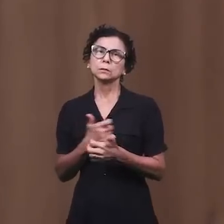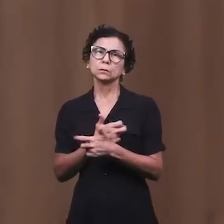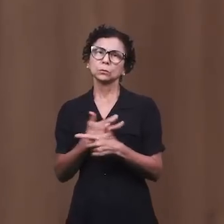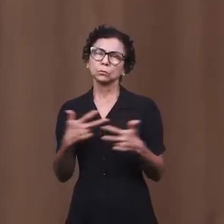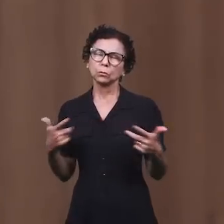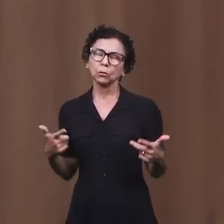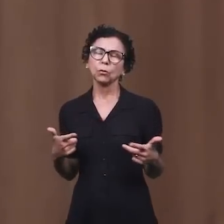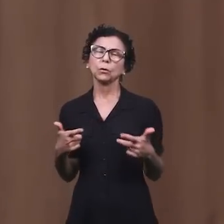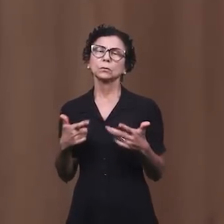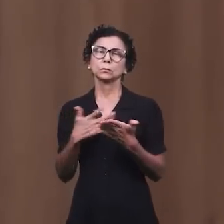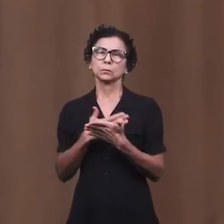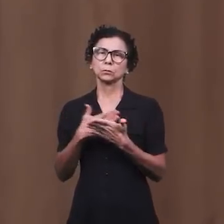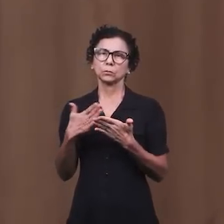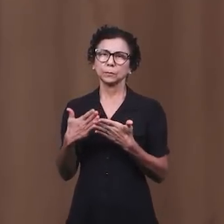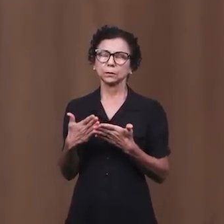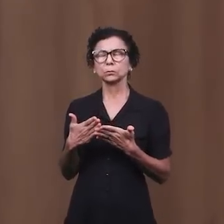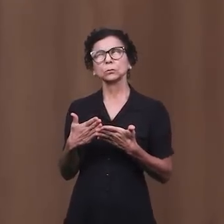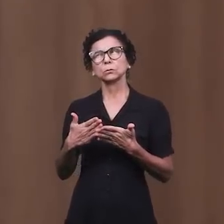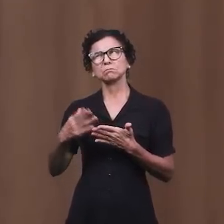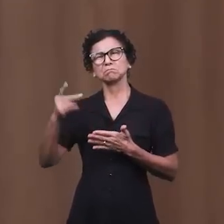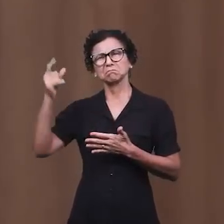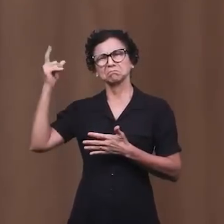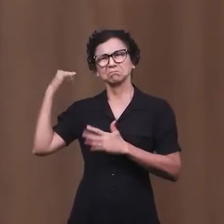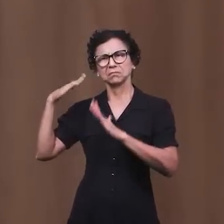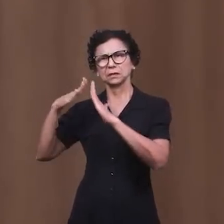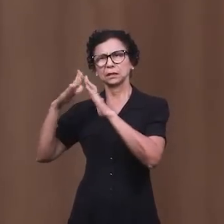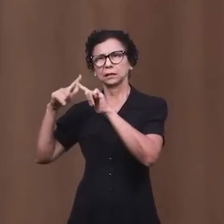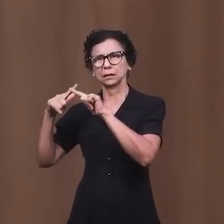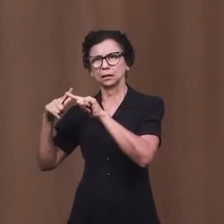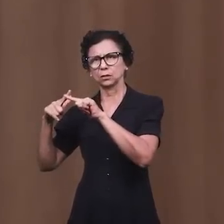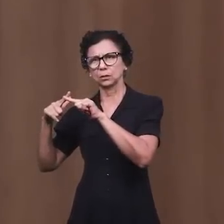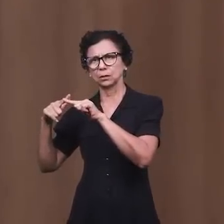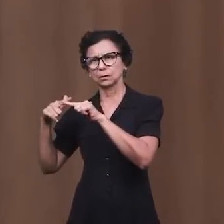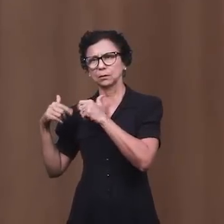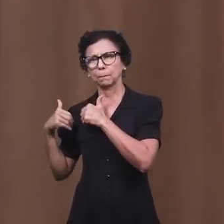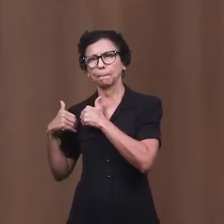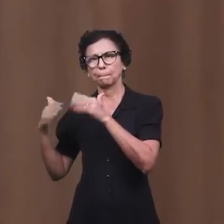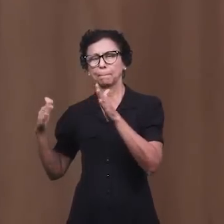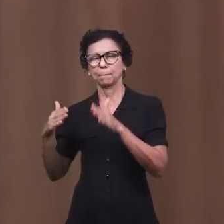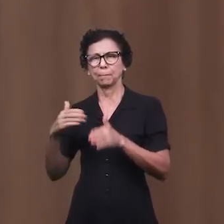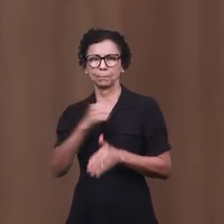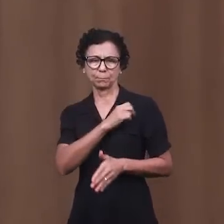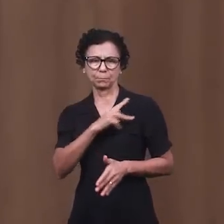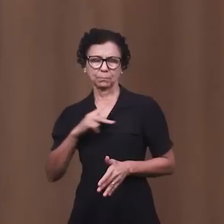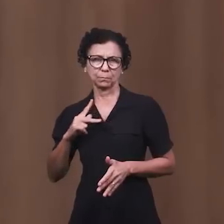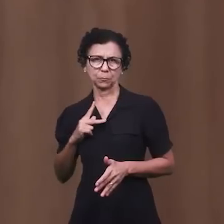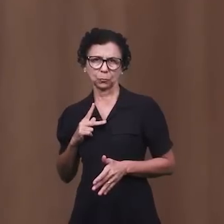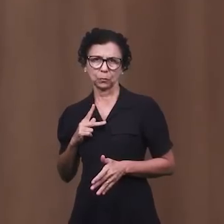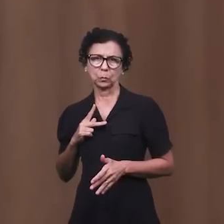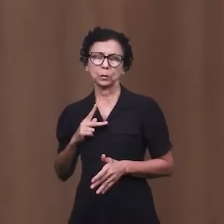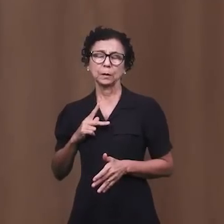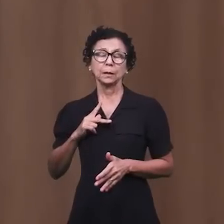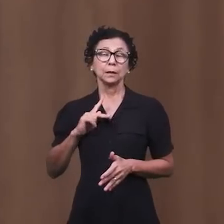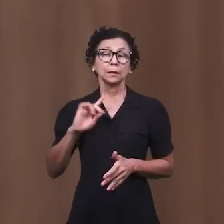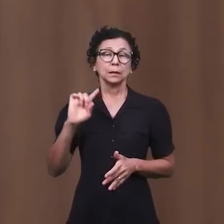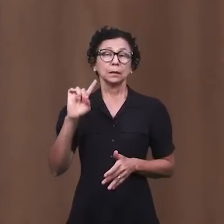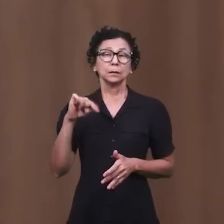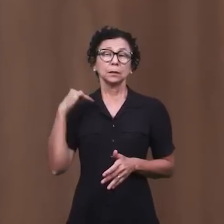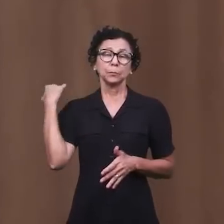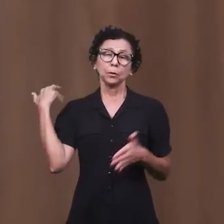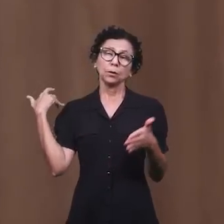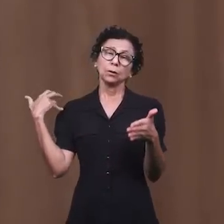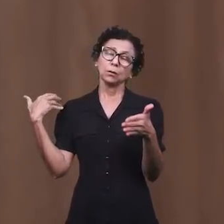doutrina da igreja, né, da igreja apostólica, né? Agora, outros atos surgiram no